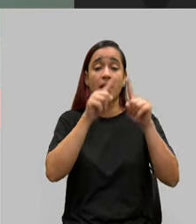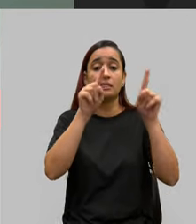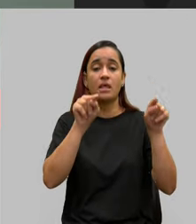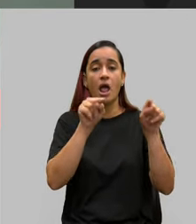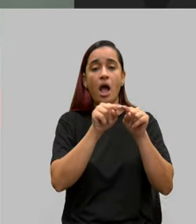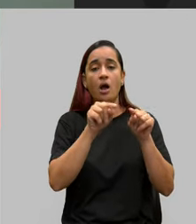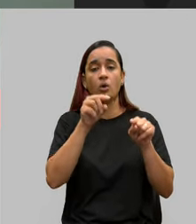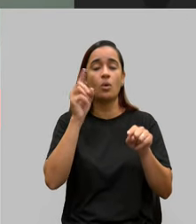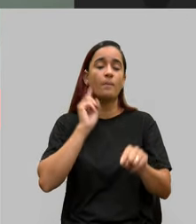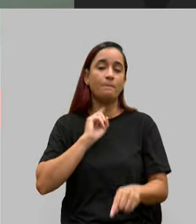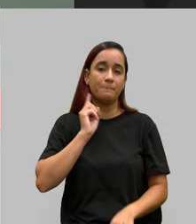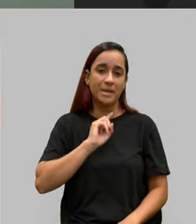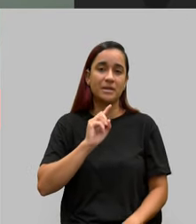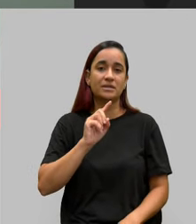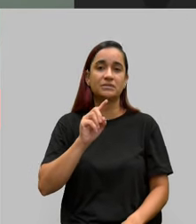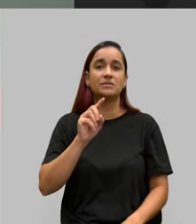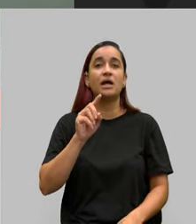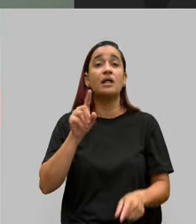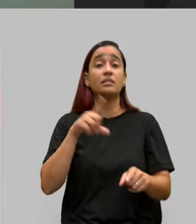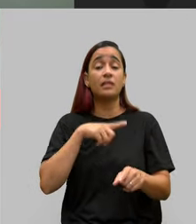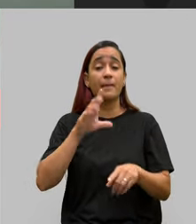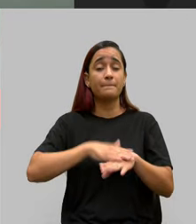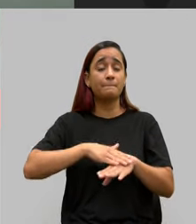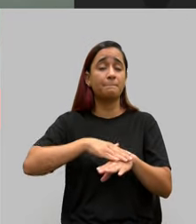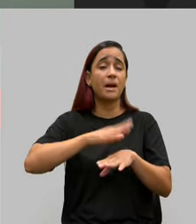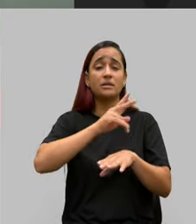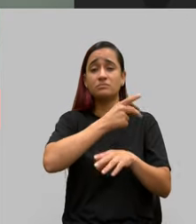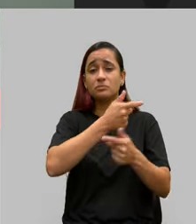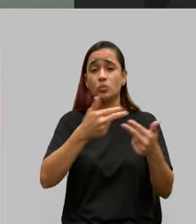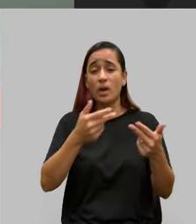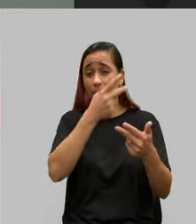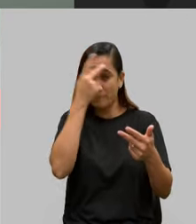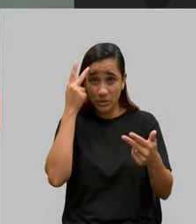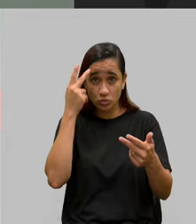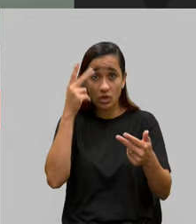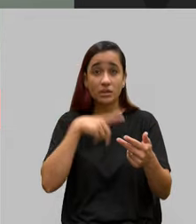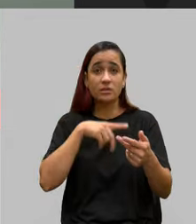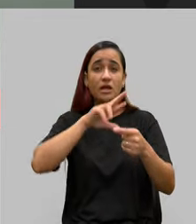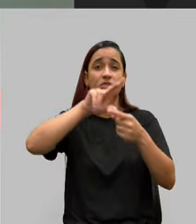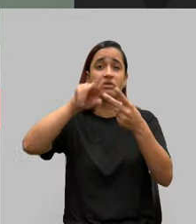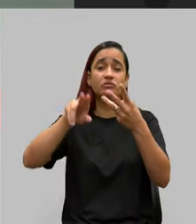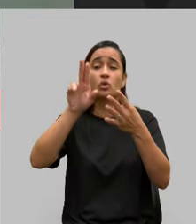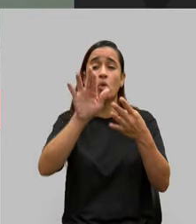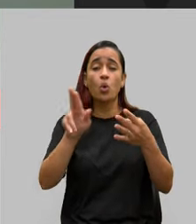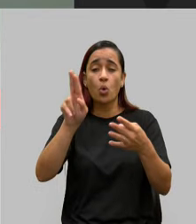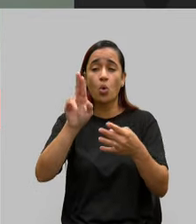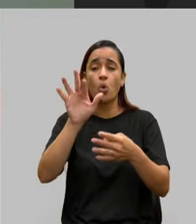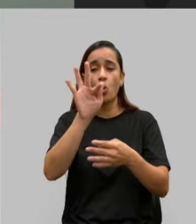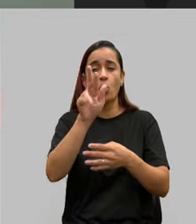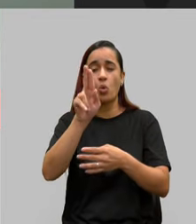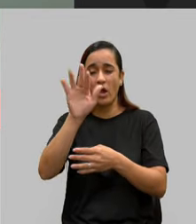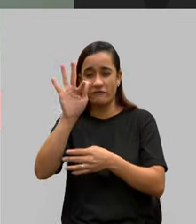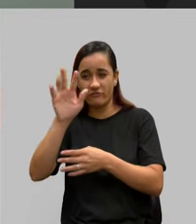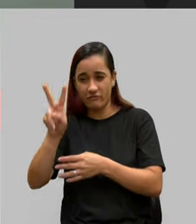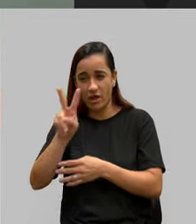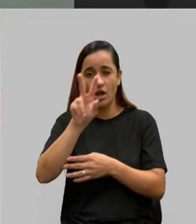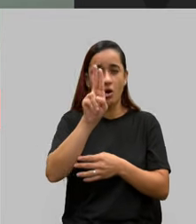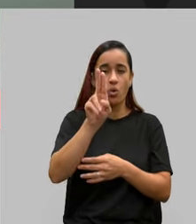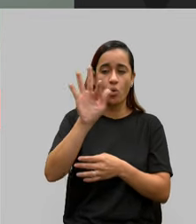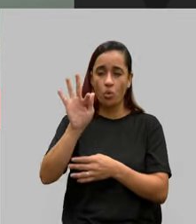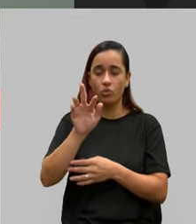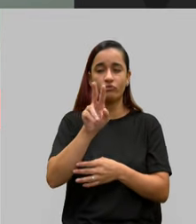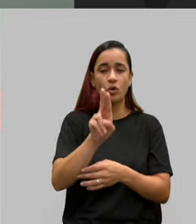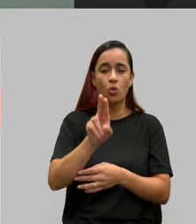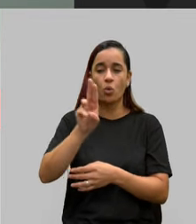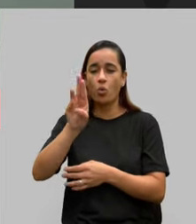pessoas temos ao nosso redor diversas universidades o ftm o niub UFO UFV ueng temos hospitais